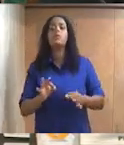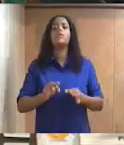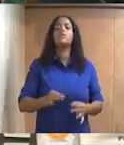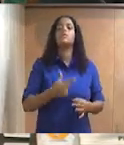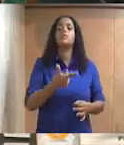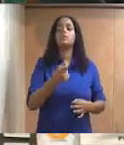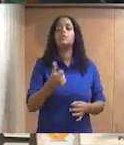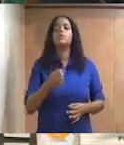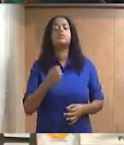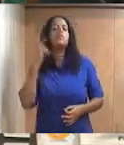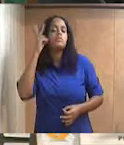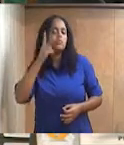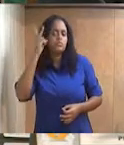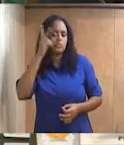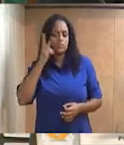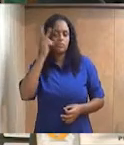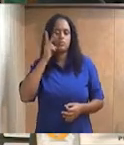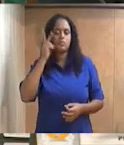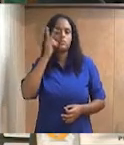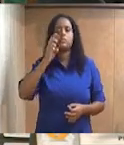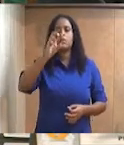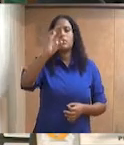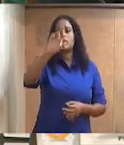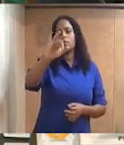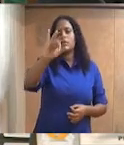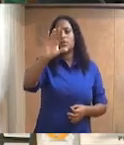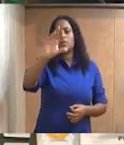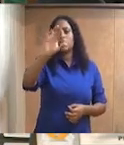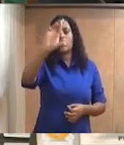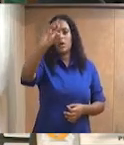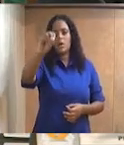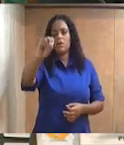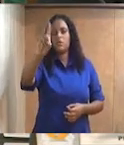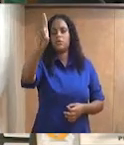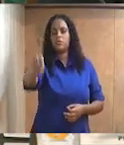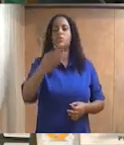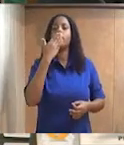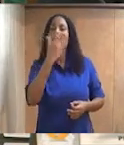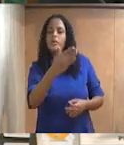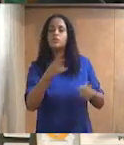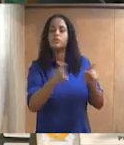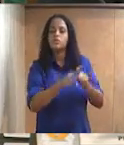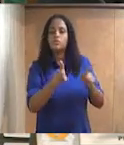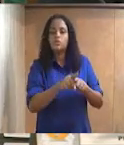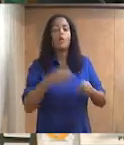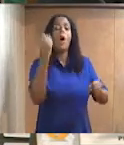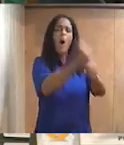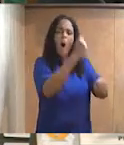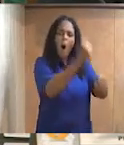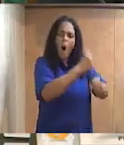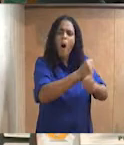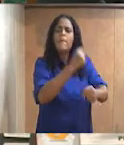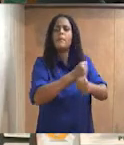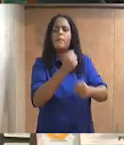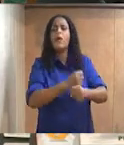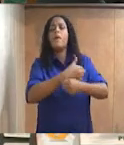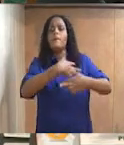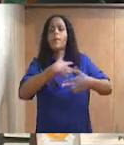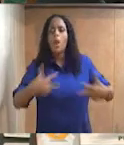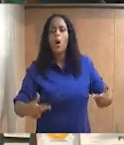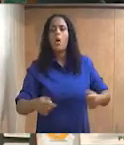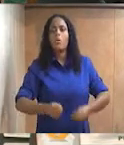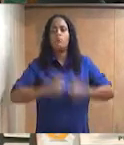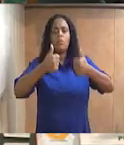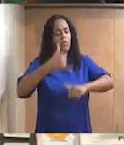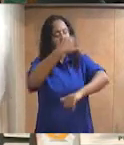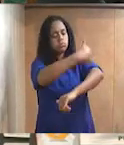6.253/2016, do excelentíssimo senhor vereador Ricardinho, solicitando ao excelentíssimo senhor prefeito obras de asfaltamento em toda a